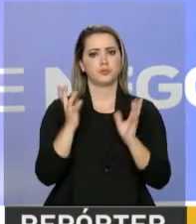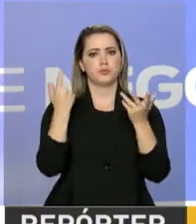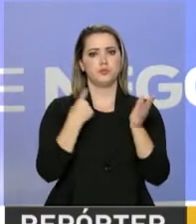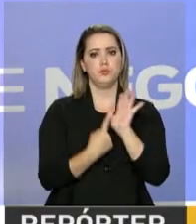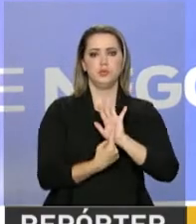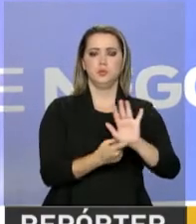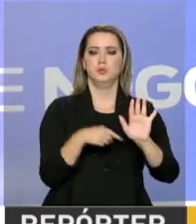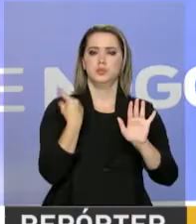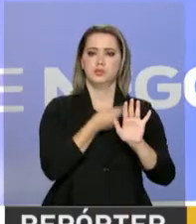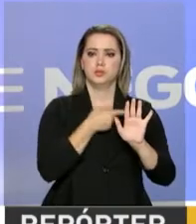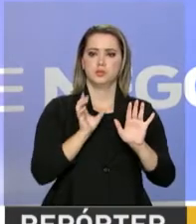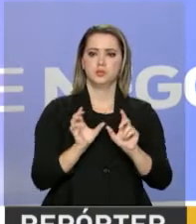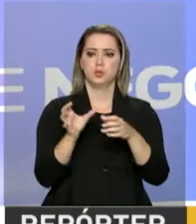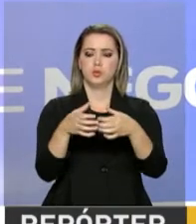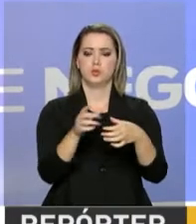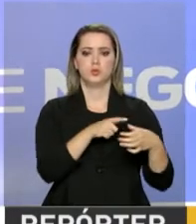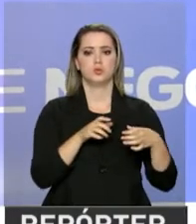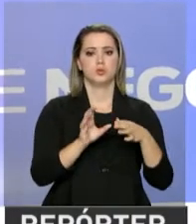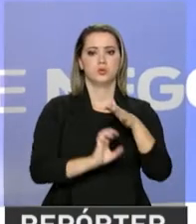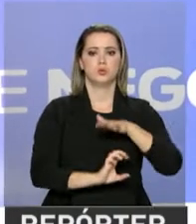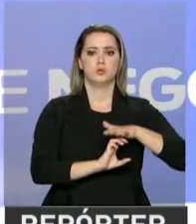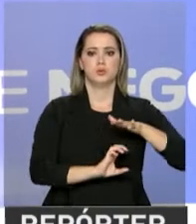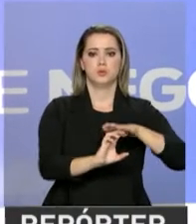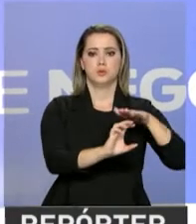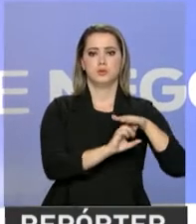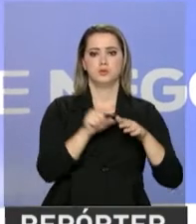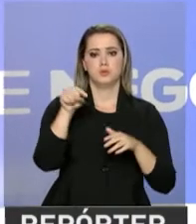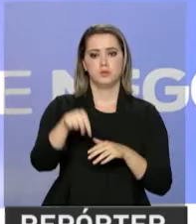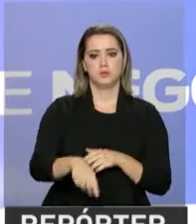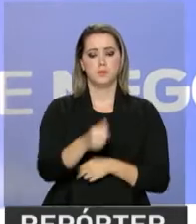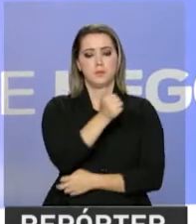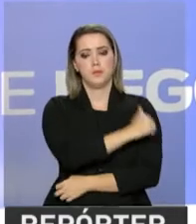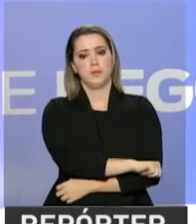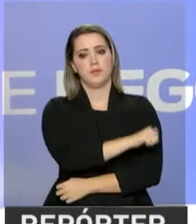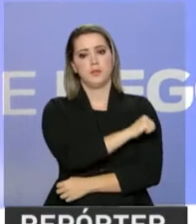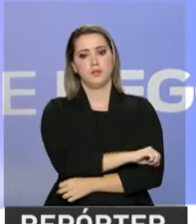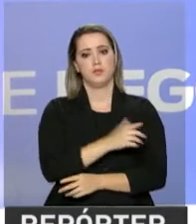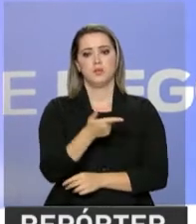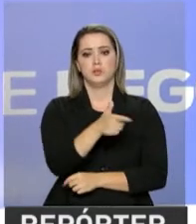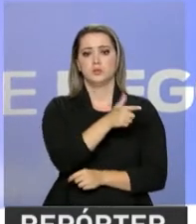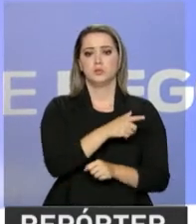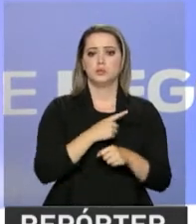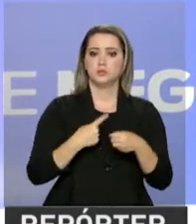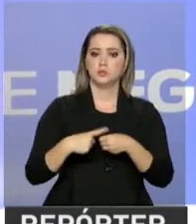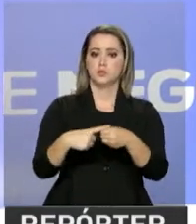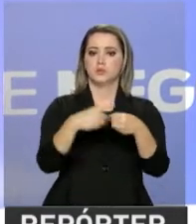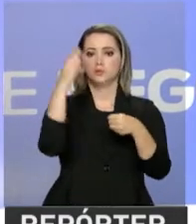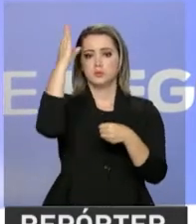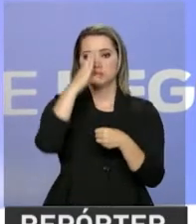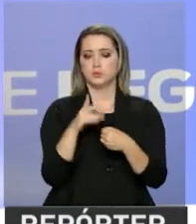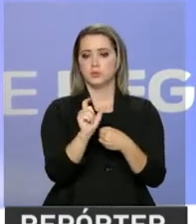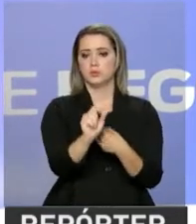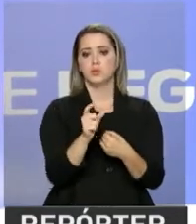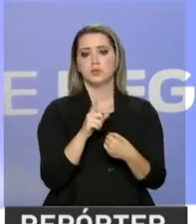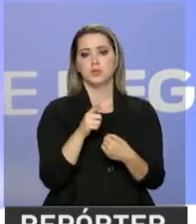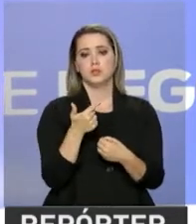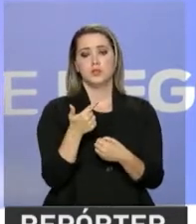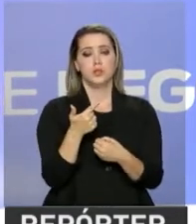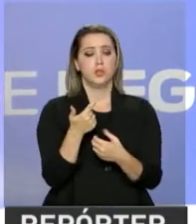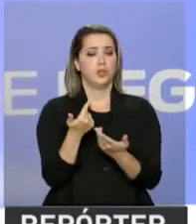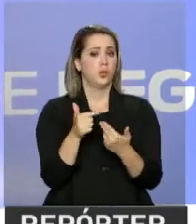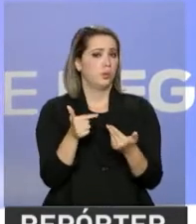a nossos concessionários e empresários aqui do rio de janeiro e de outras cidades brasileiras é que não é